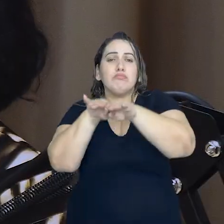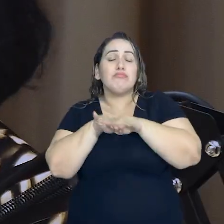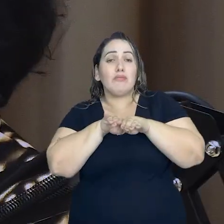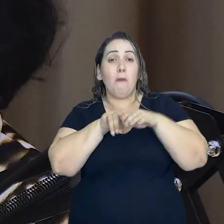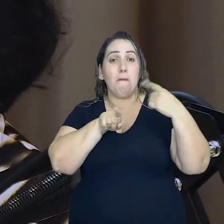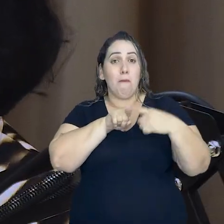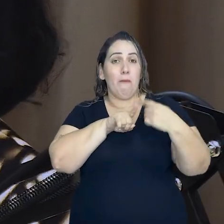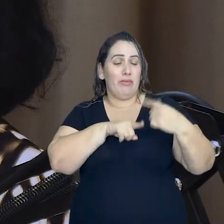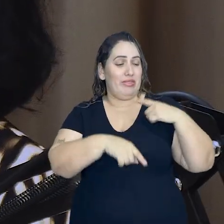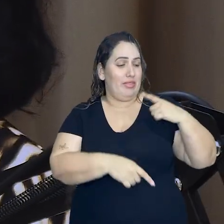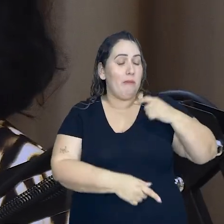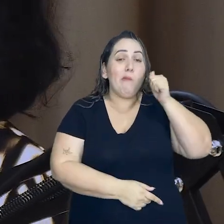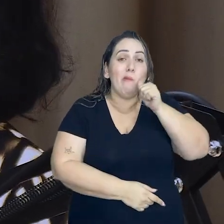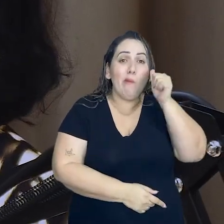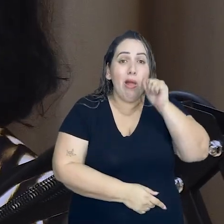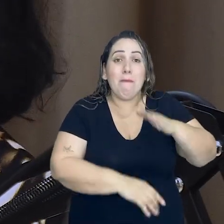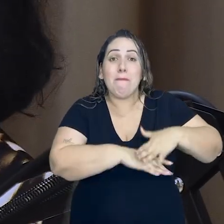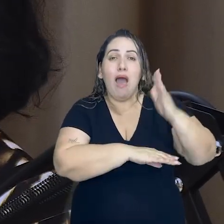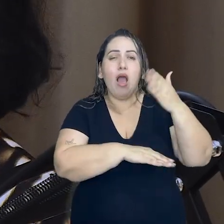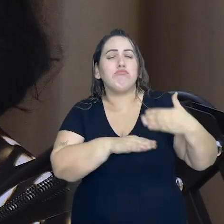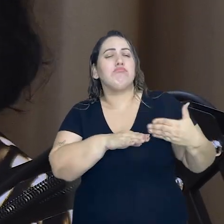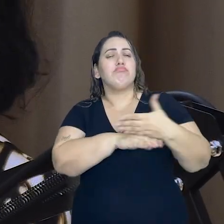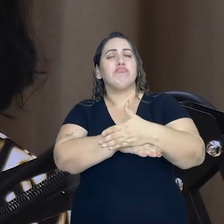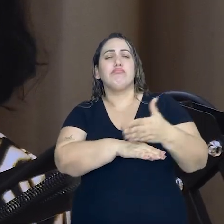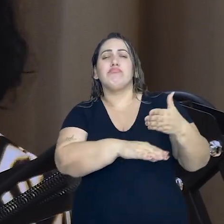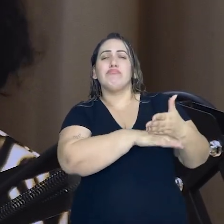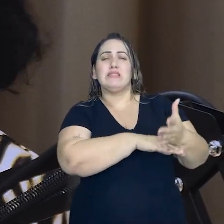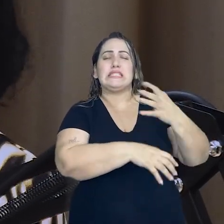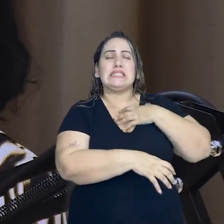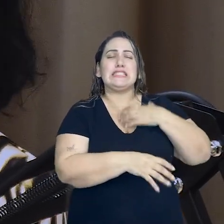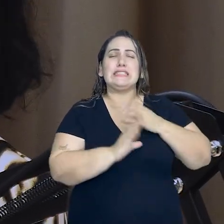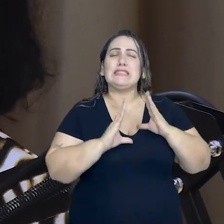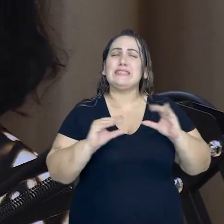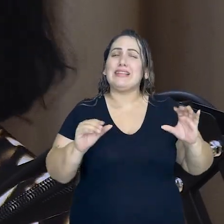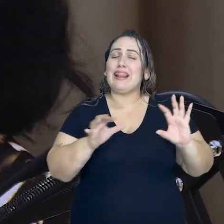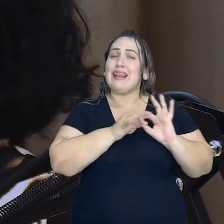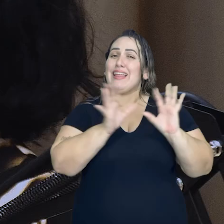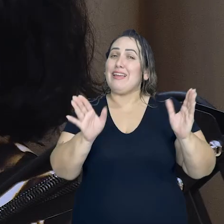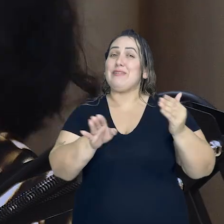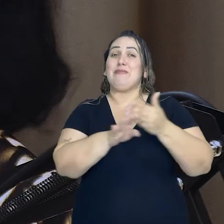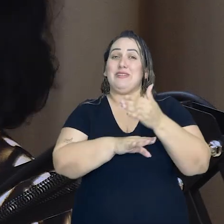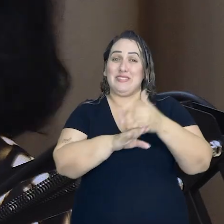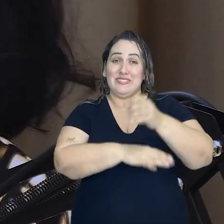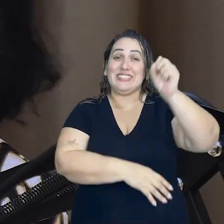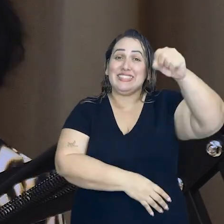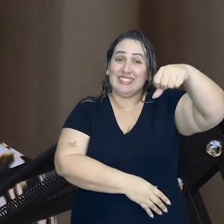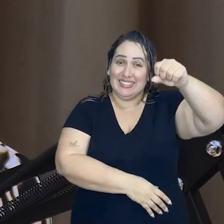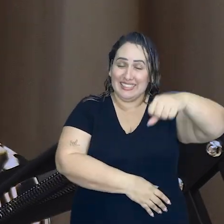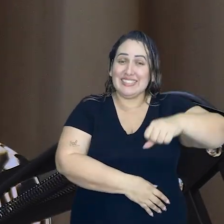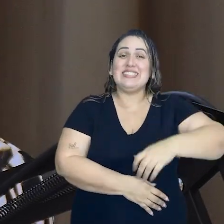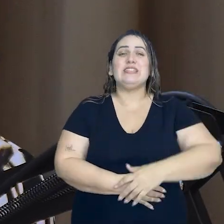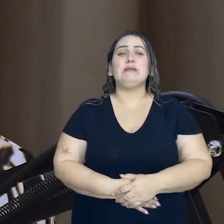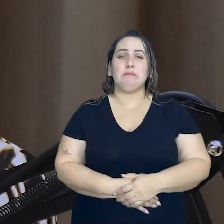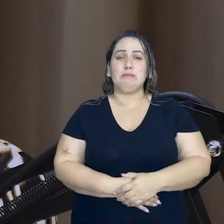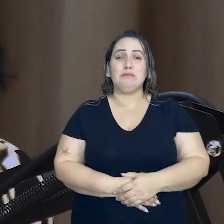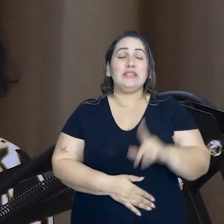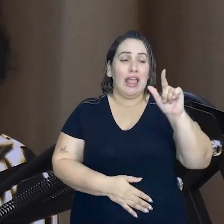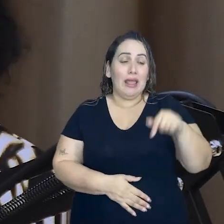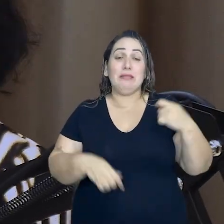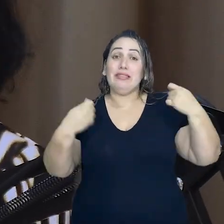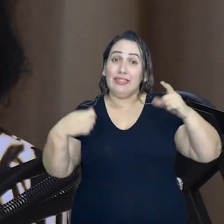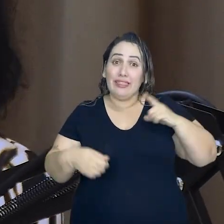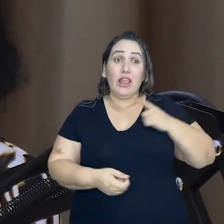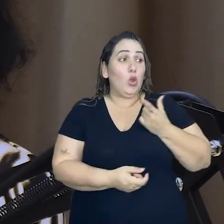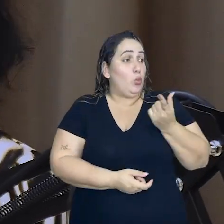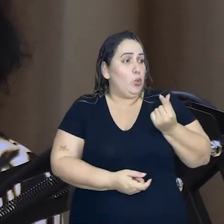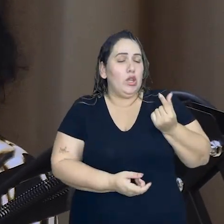mulheres adentrando. Elas estão sentindo mais à vontade para adentrar na área política e em